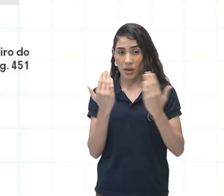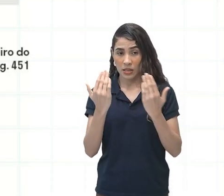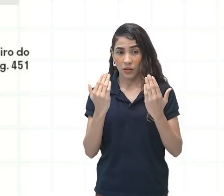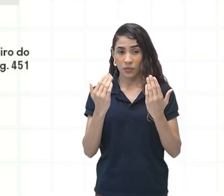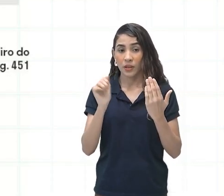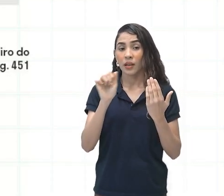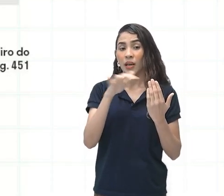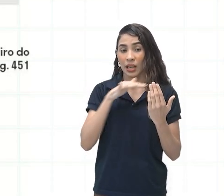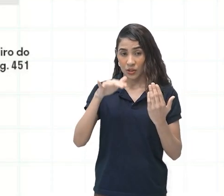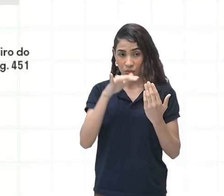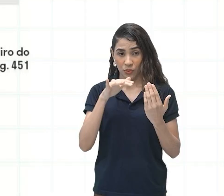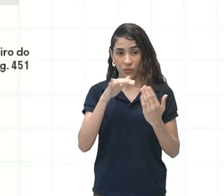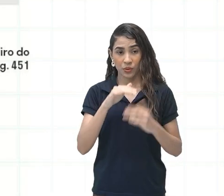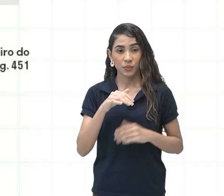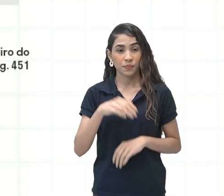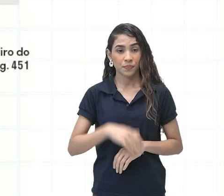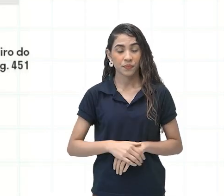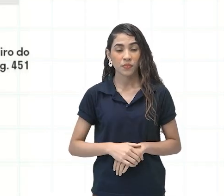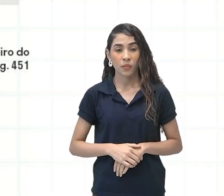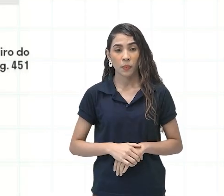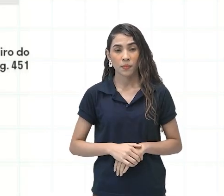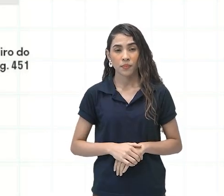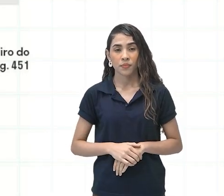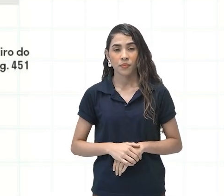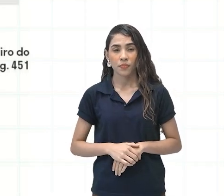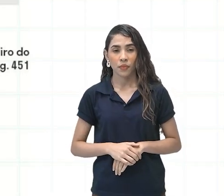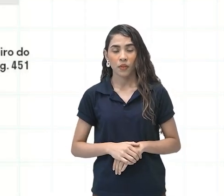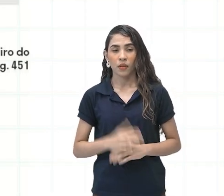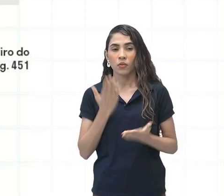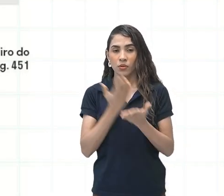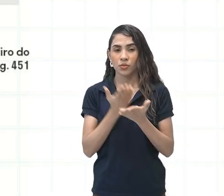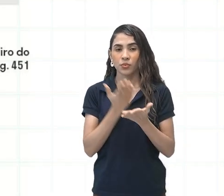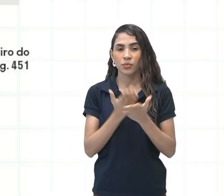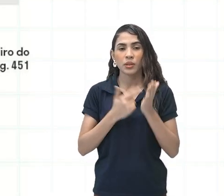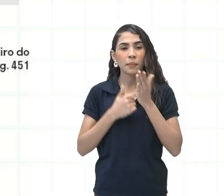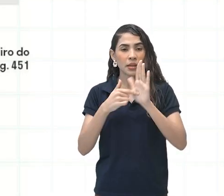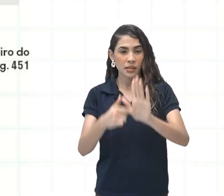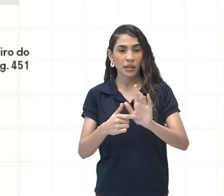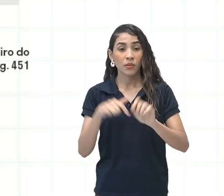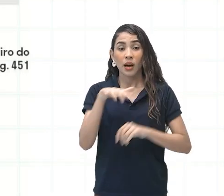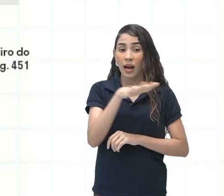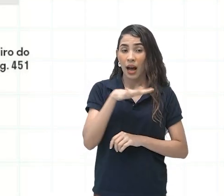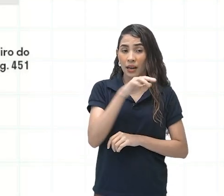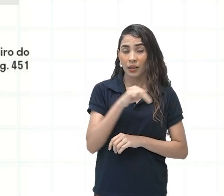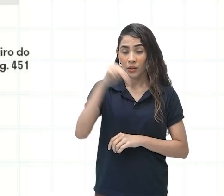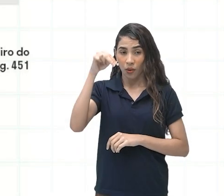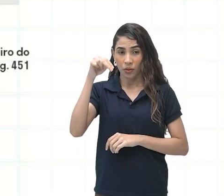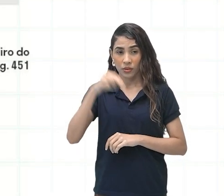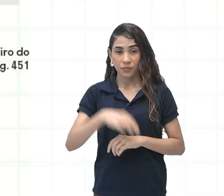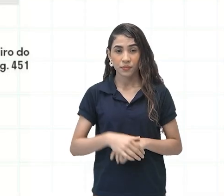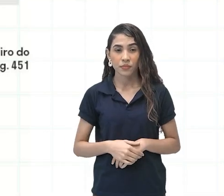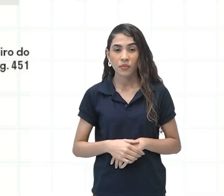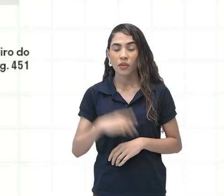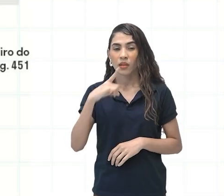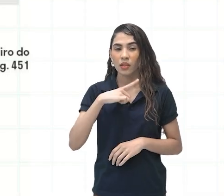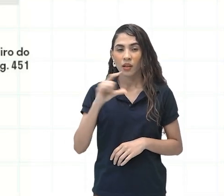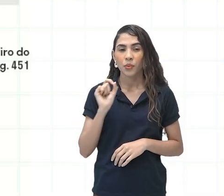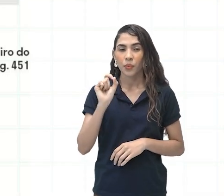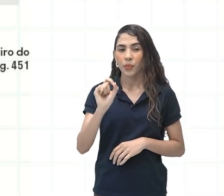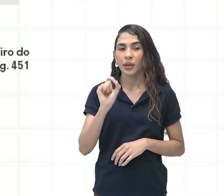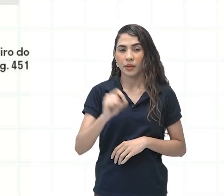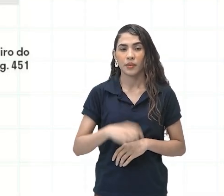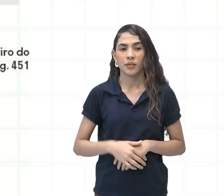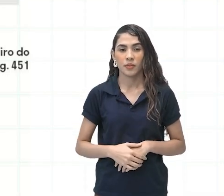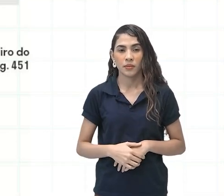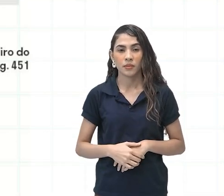entre regiões no nosso país. Os estudos mostram que, na região norte, existe a